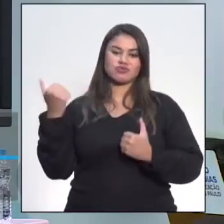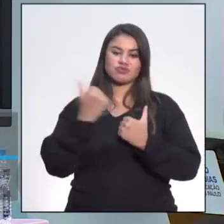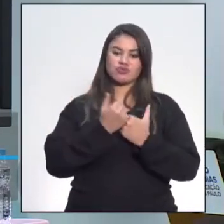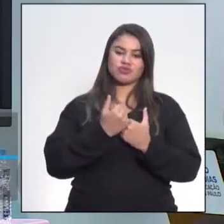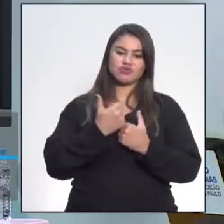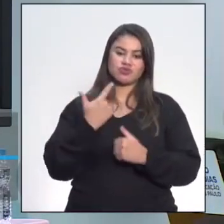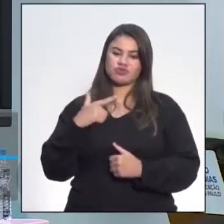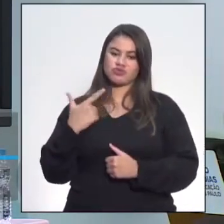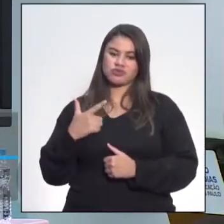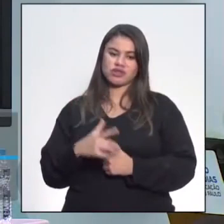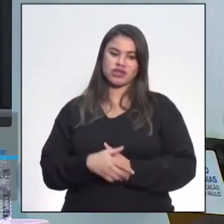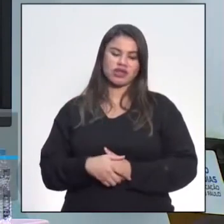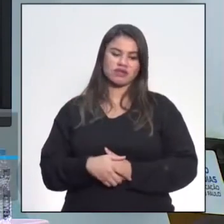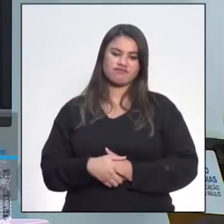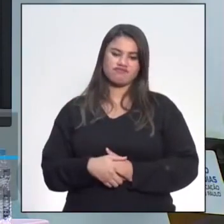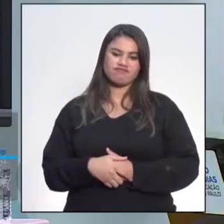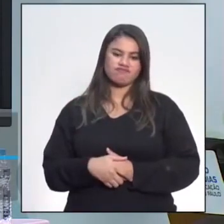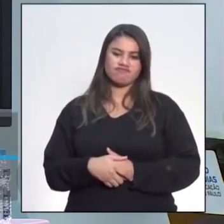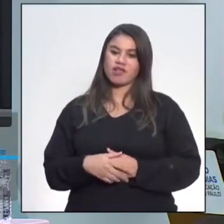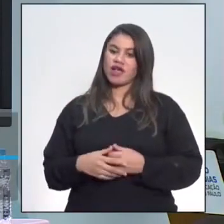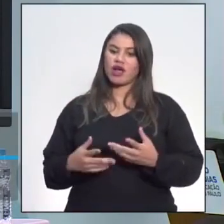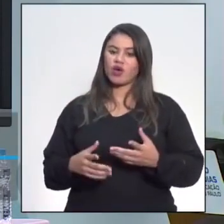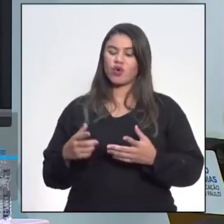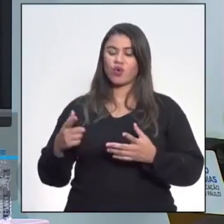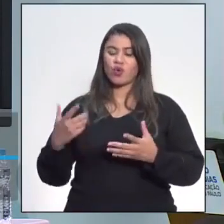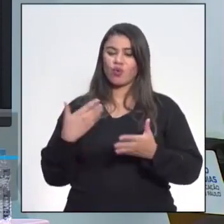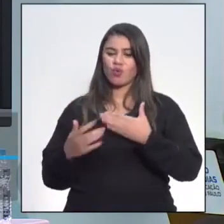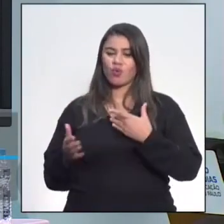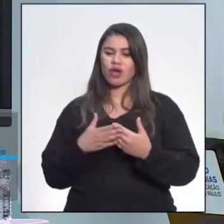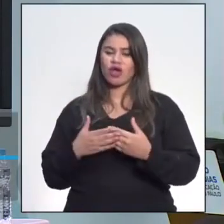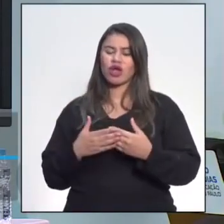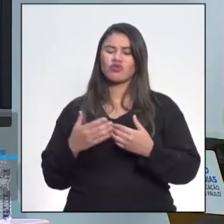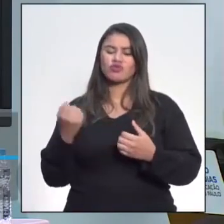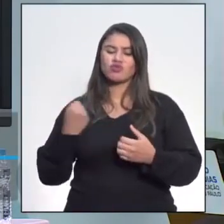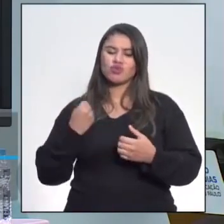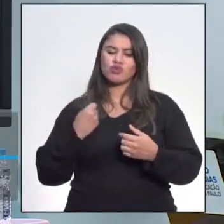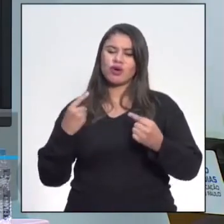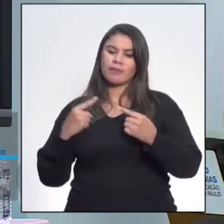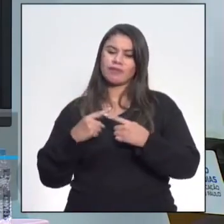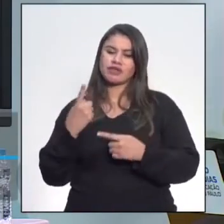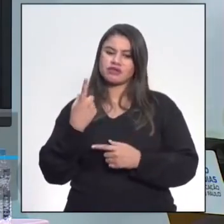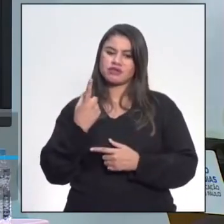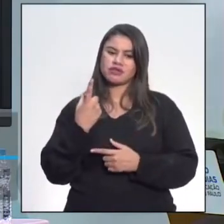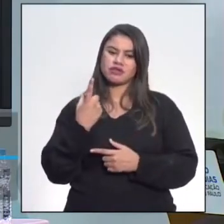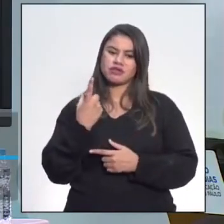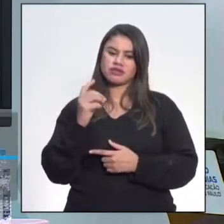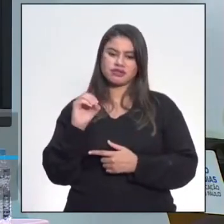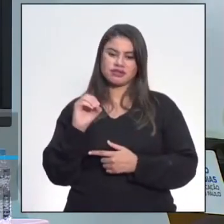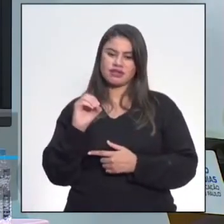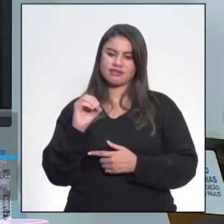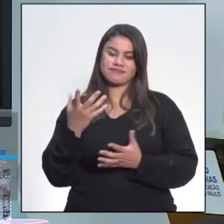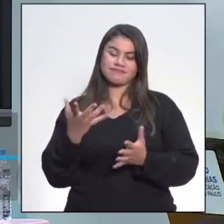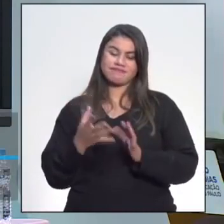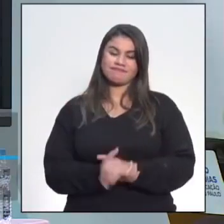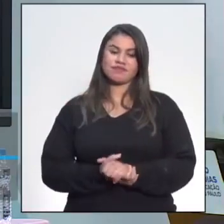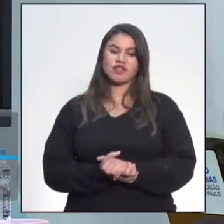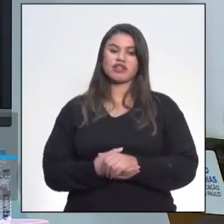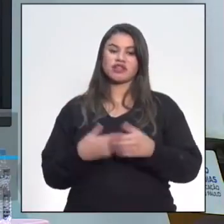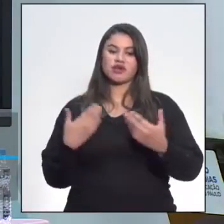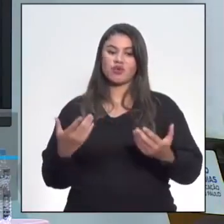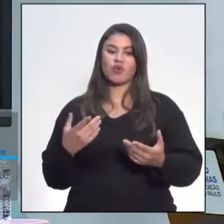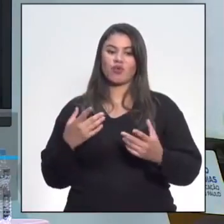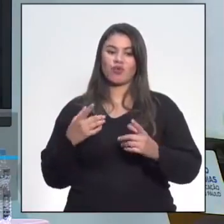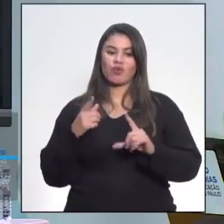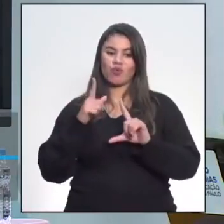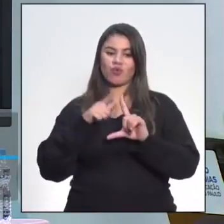0. Se o x vale 1, não tem onde substituir. Você só tem que vale 18. Então, você vem no seu gráfico, no 18 positivo, então vai ser acima,